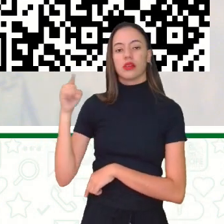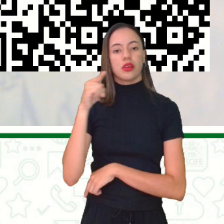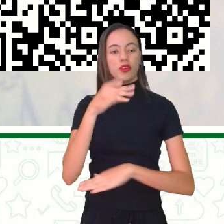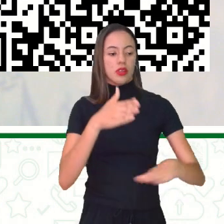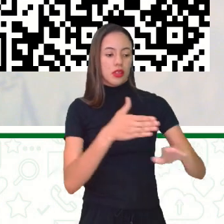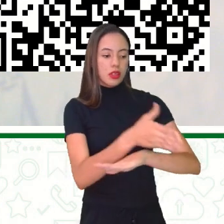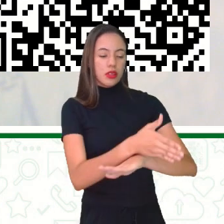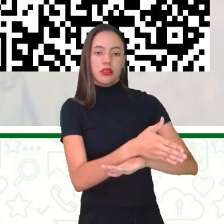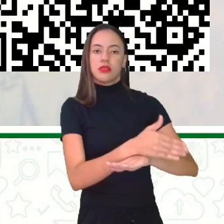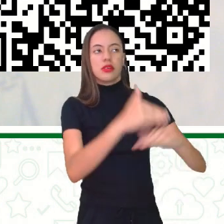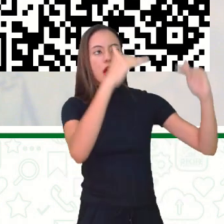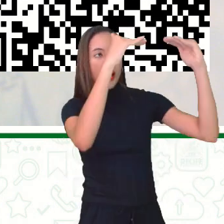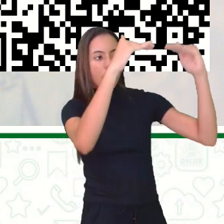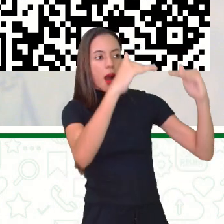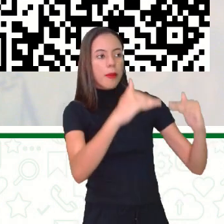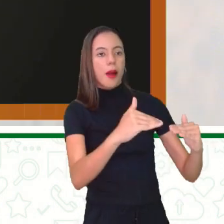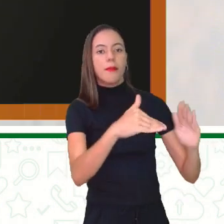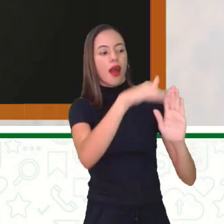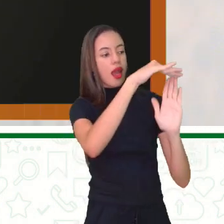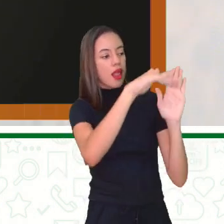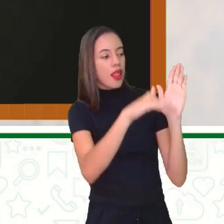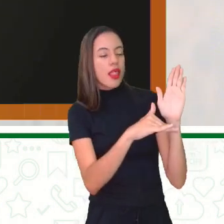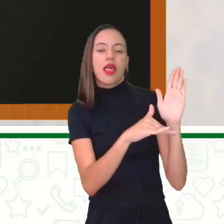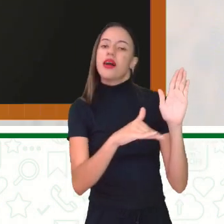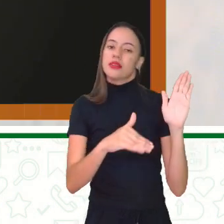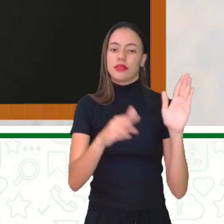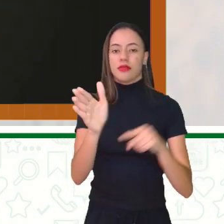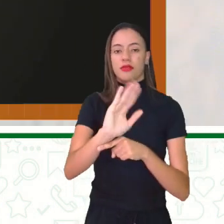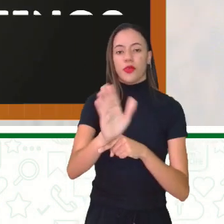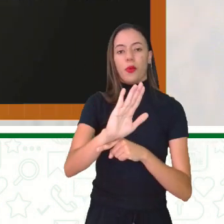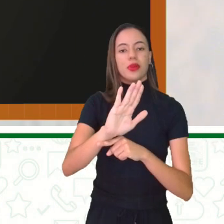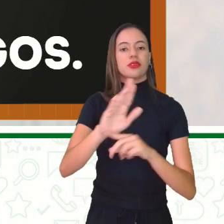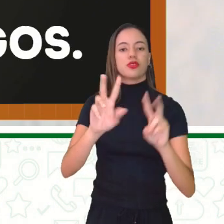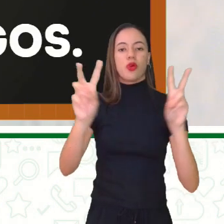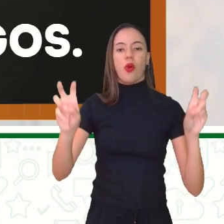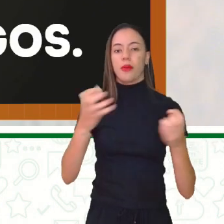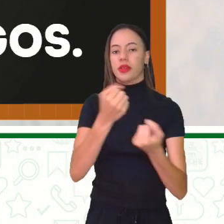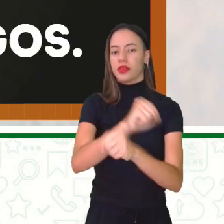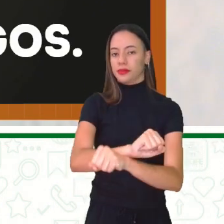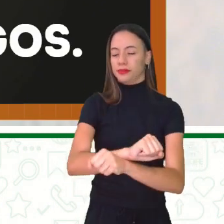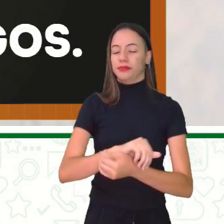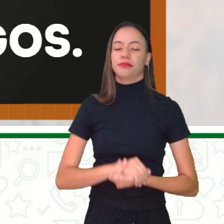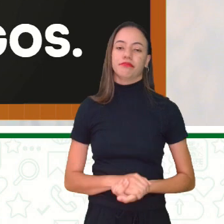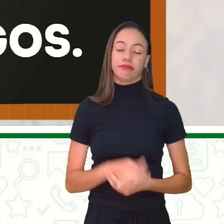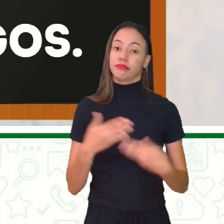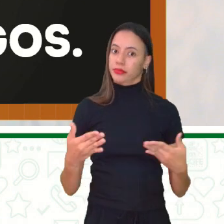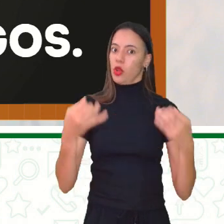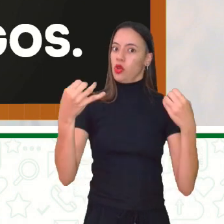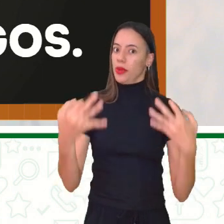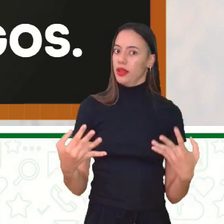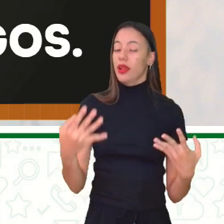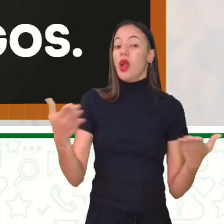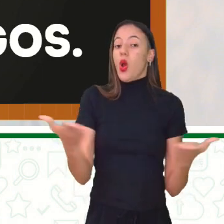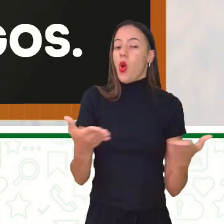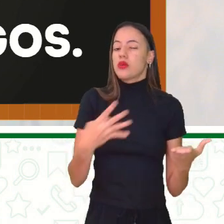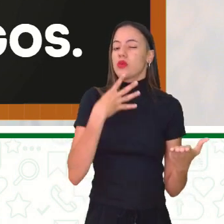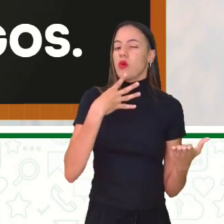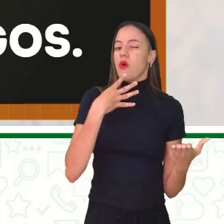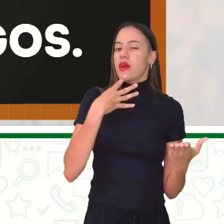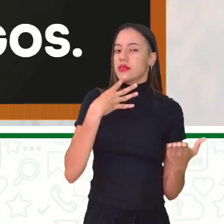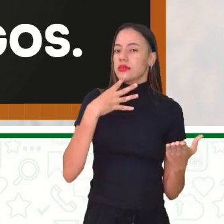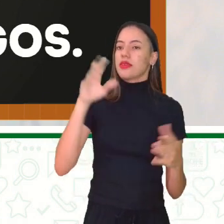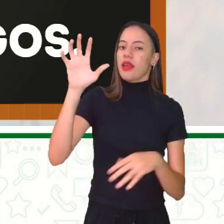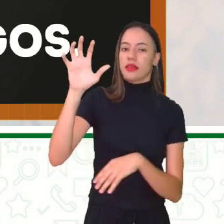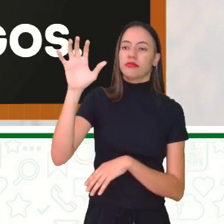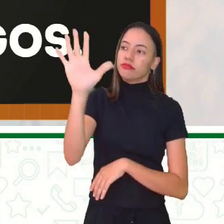boa lista de filmes sobre a escravidão. Mas vejam, como eu disse, hoje nós vamos conhecer um pouco sobre a África e alguns